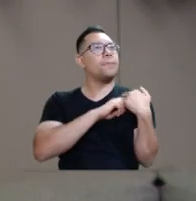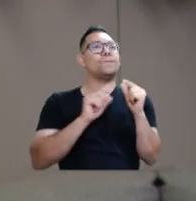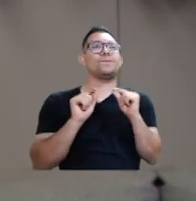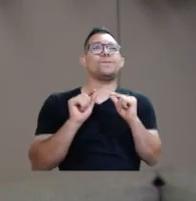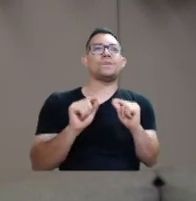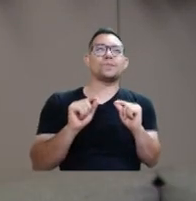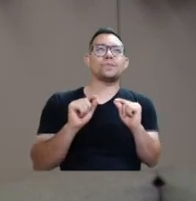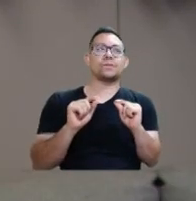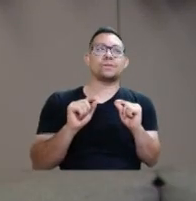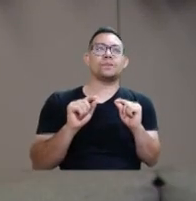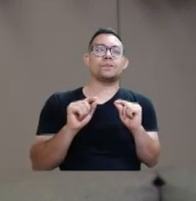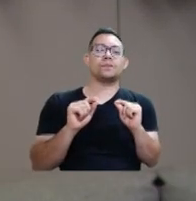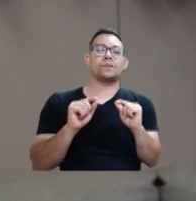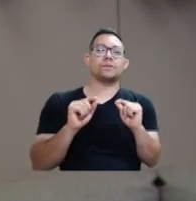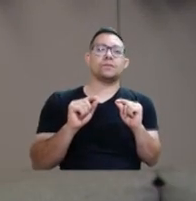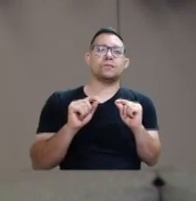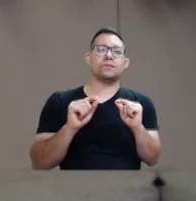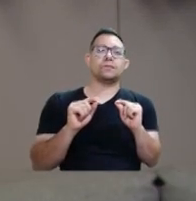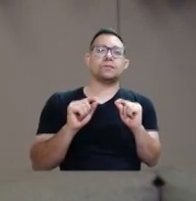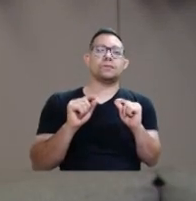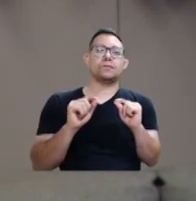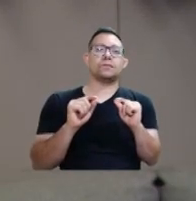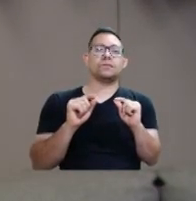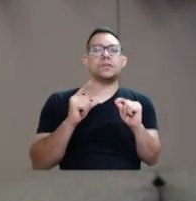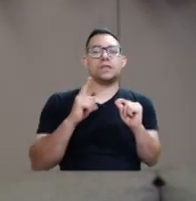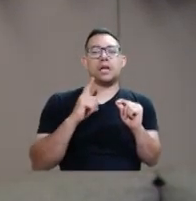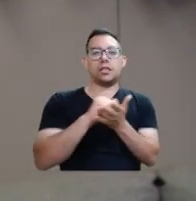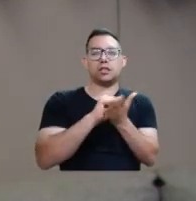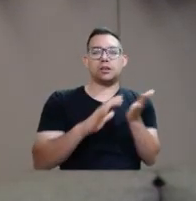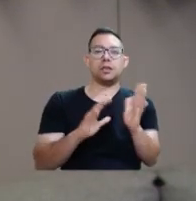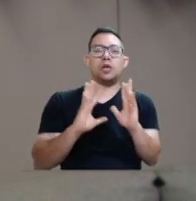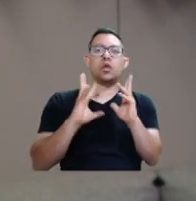antropologia, né, e aí a gente é responsável, né,